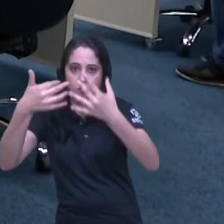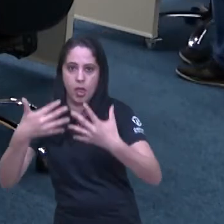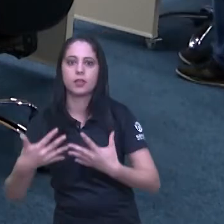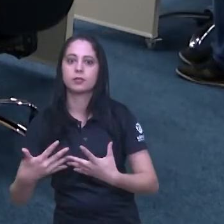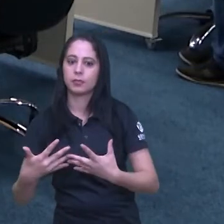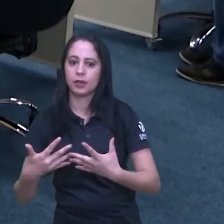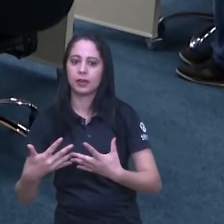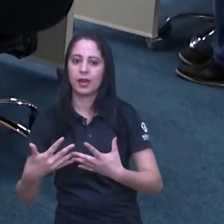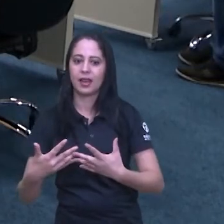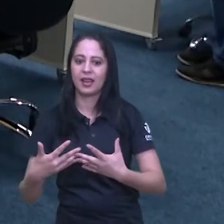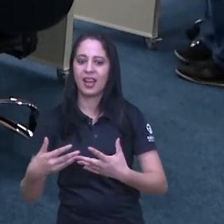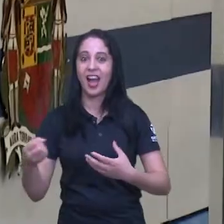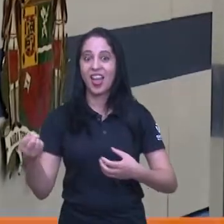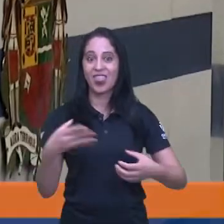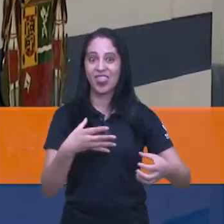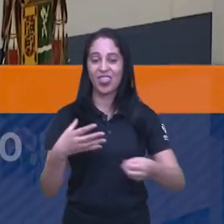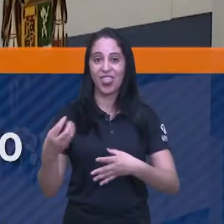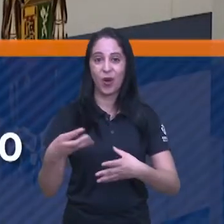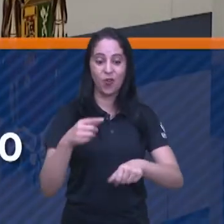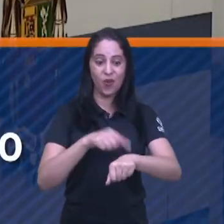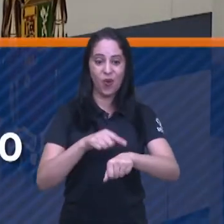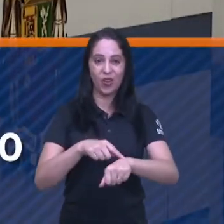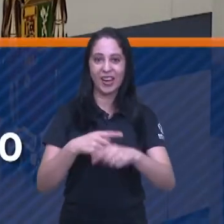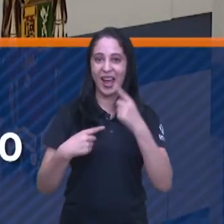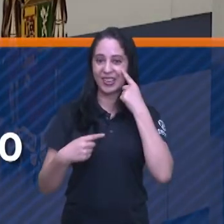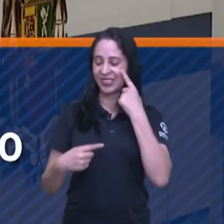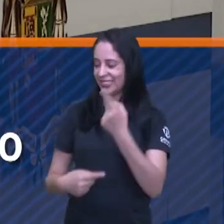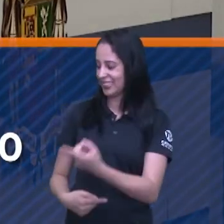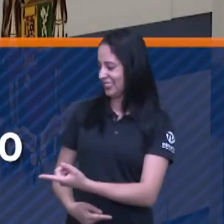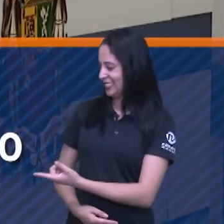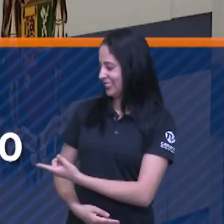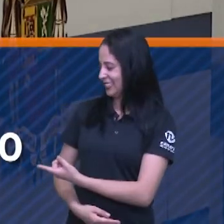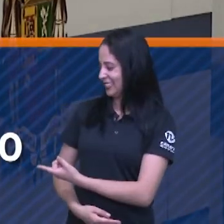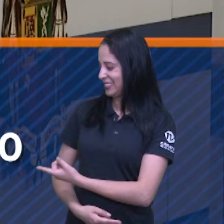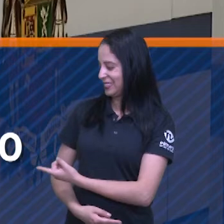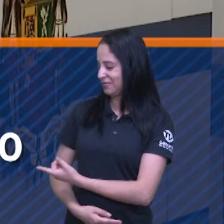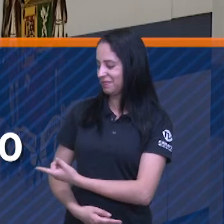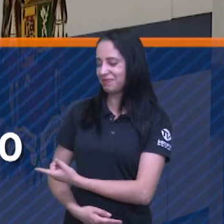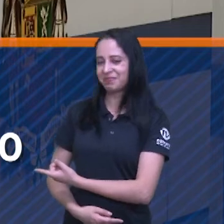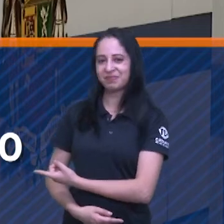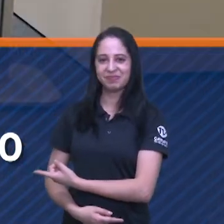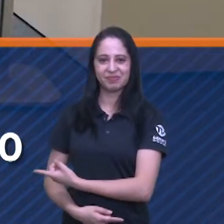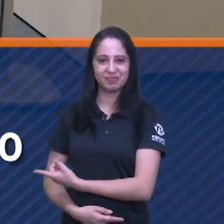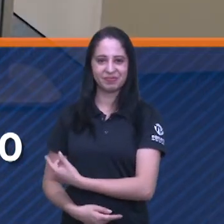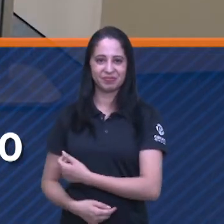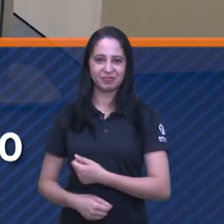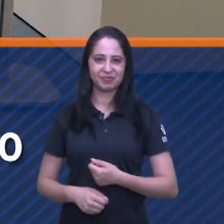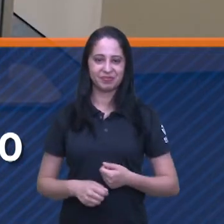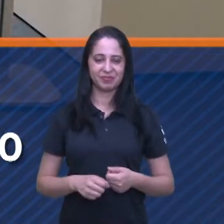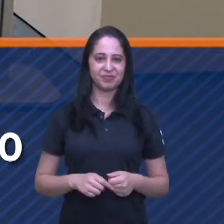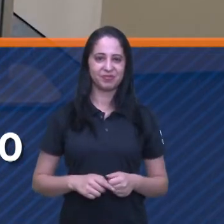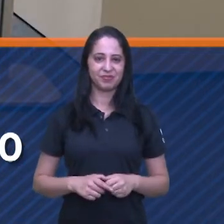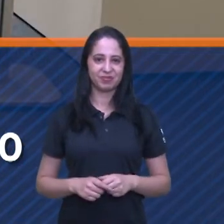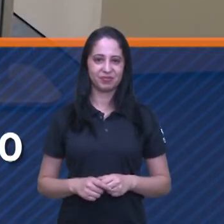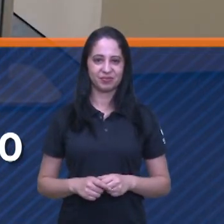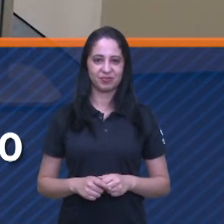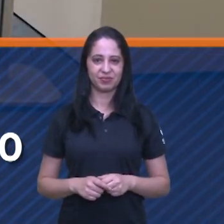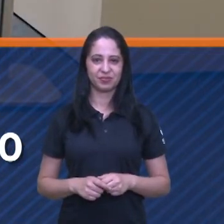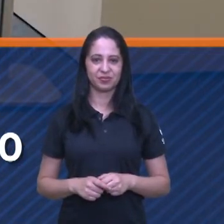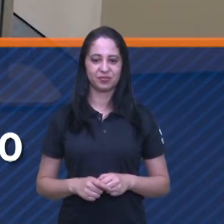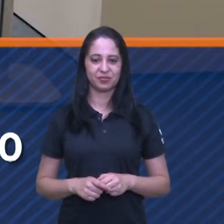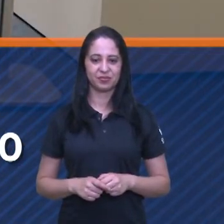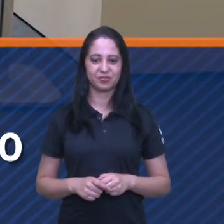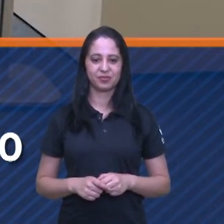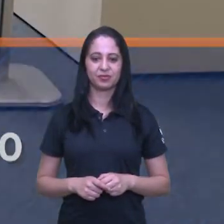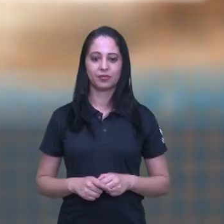pelos próprios ver e a novidade vai ao ar Todas as terças às 3:30 da tarde com reprise na quinta também